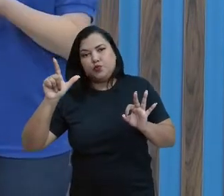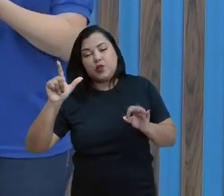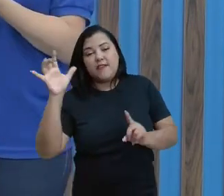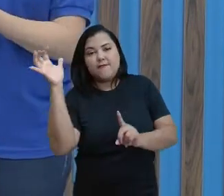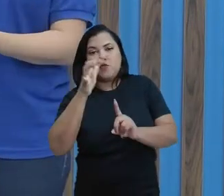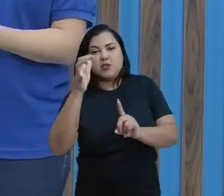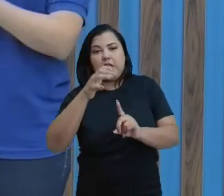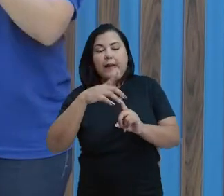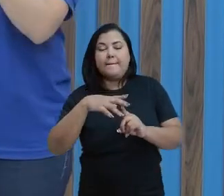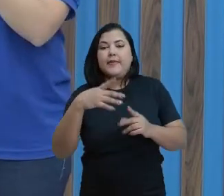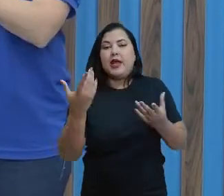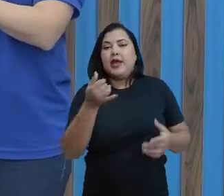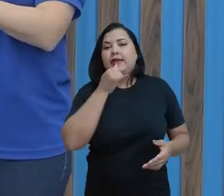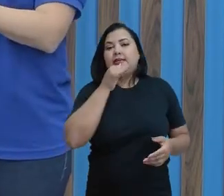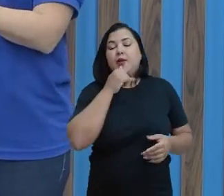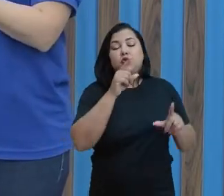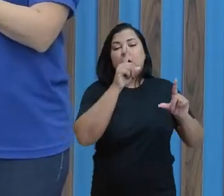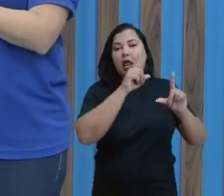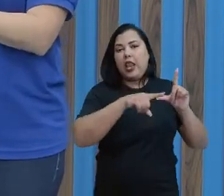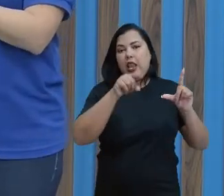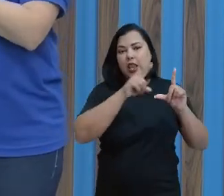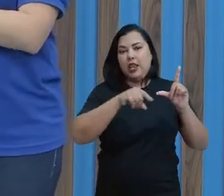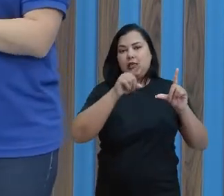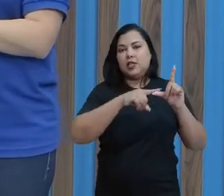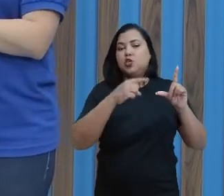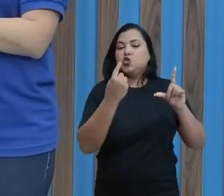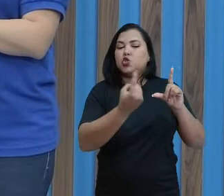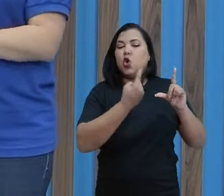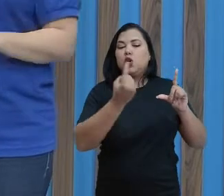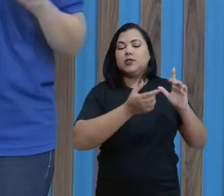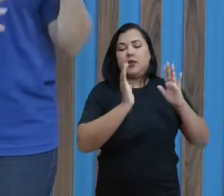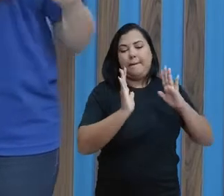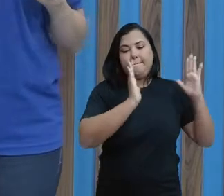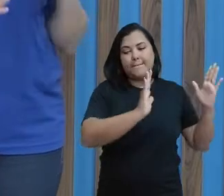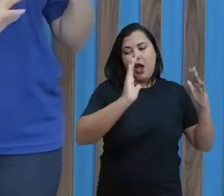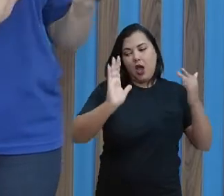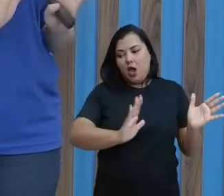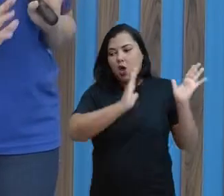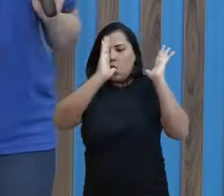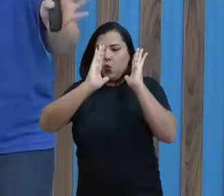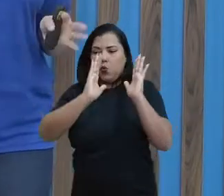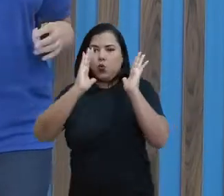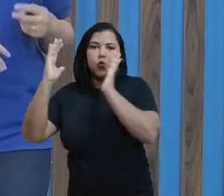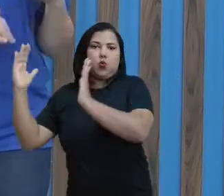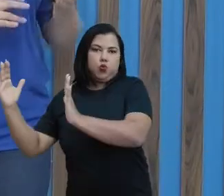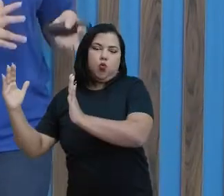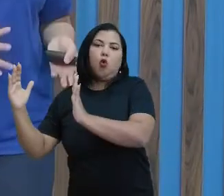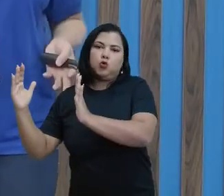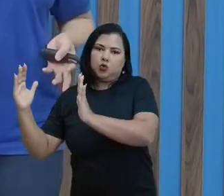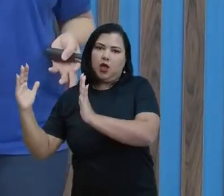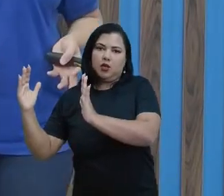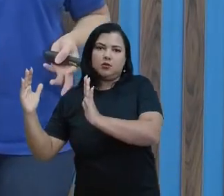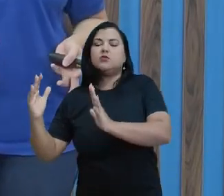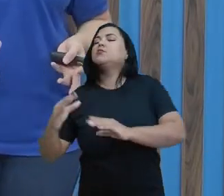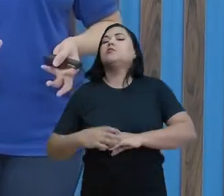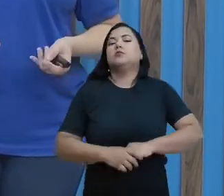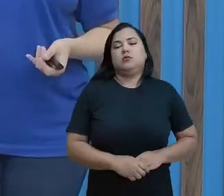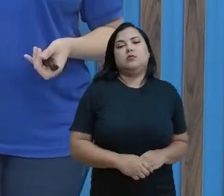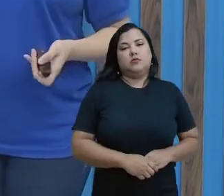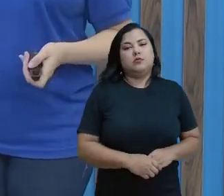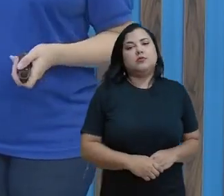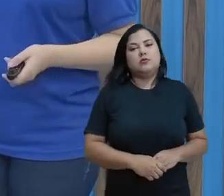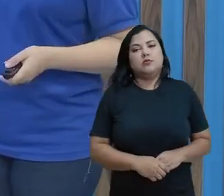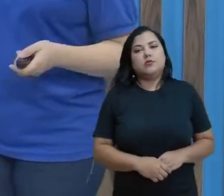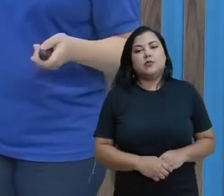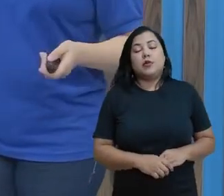consiga deixar essa letra, né? Essa incógnita sozinha de um lado e a operação toda acontecendo do outro lado da